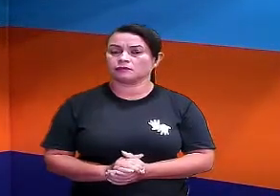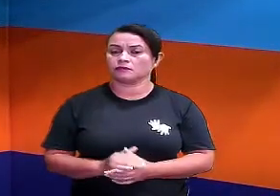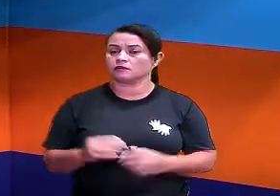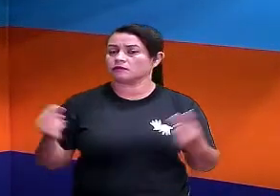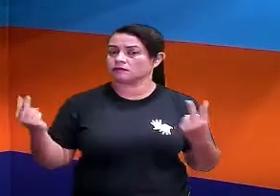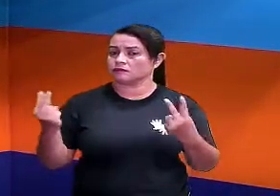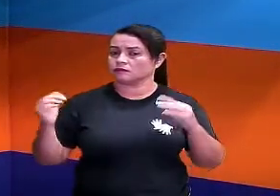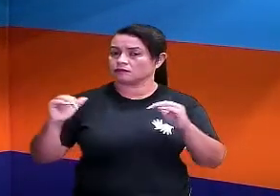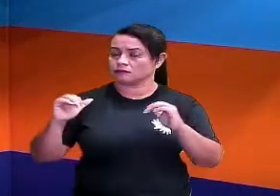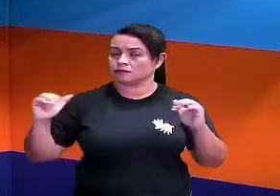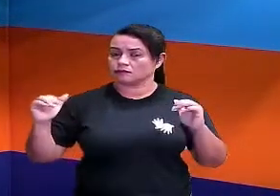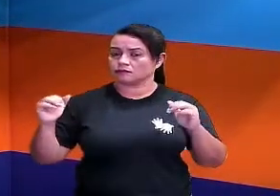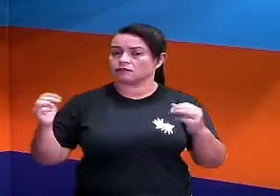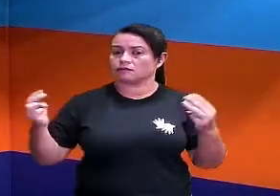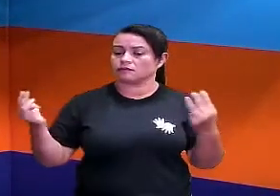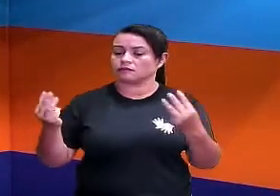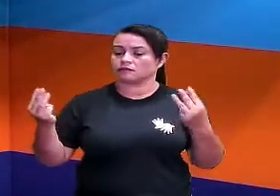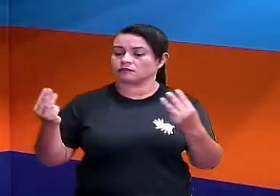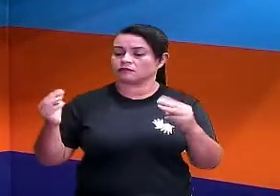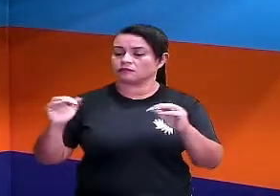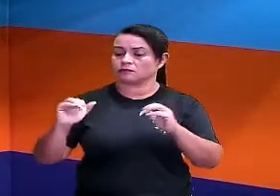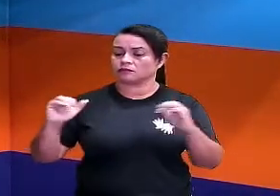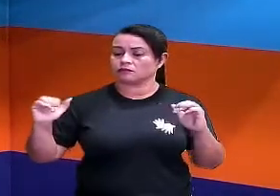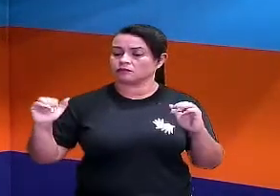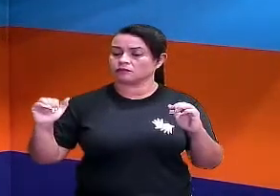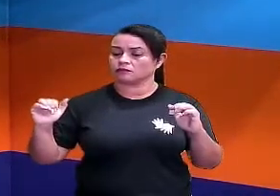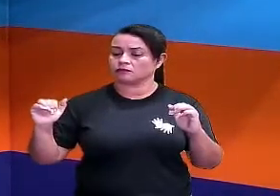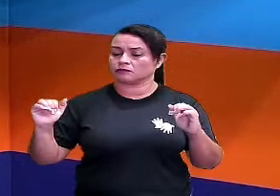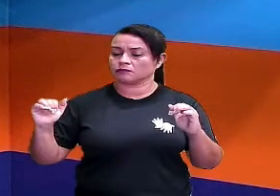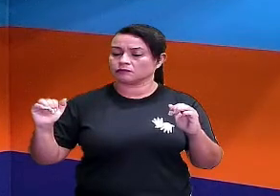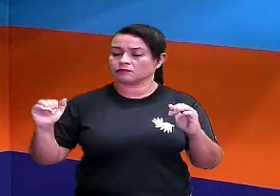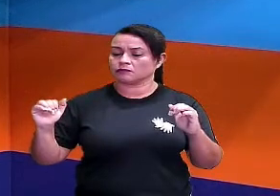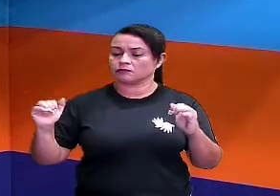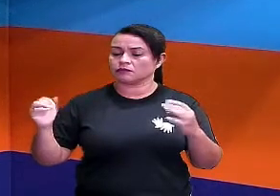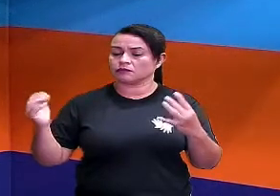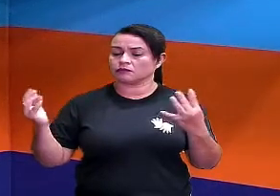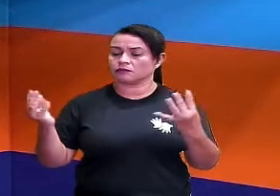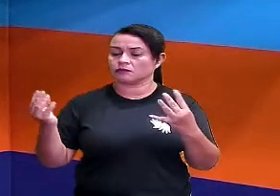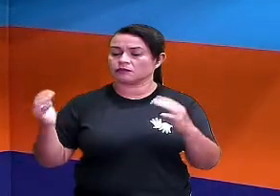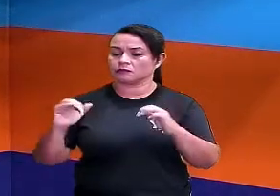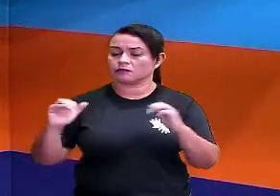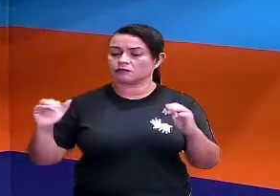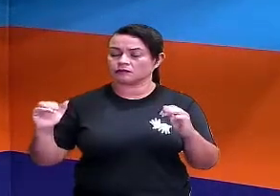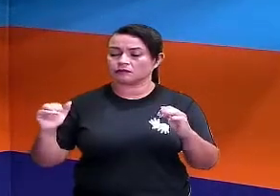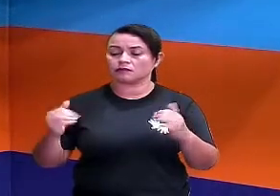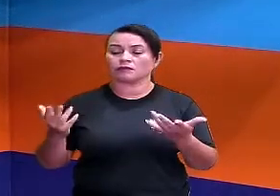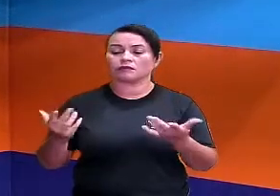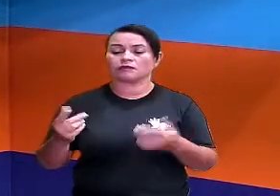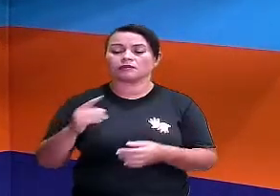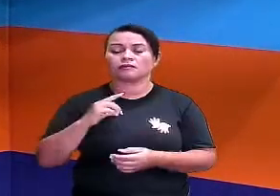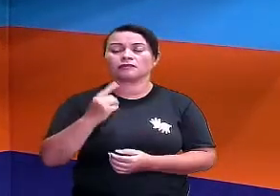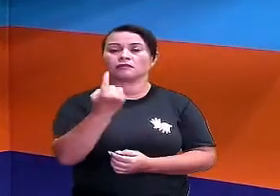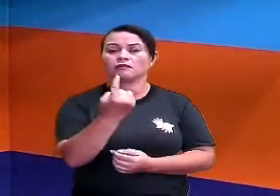o penúltimo, o terceiro com o antepenúltimo, olha que eu tirei, e sobrou quem?